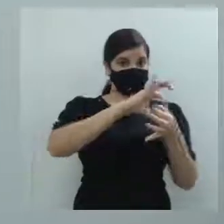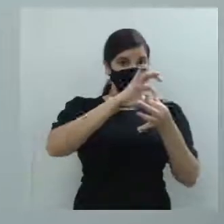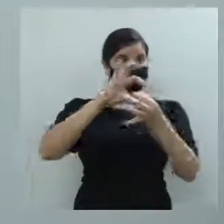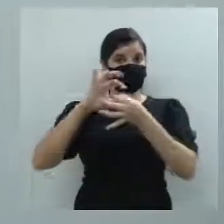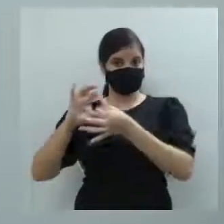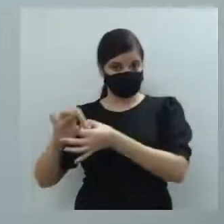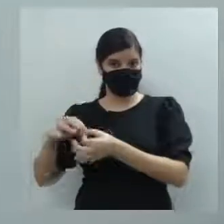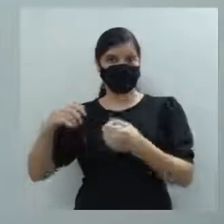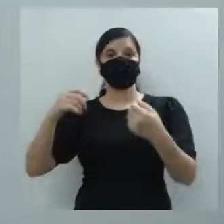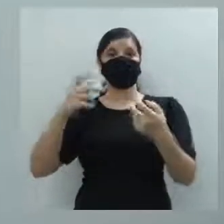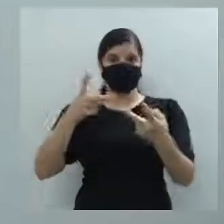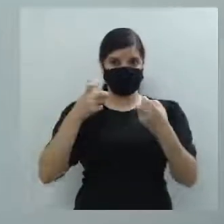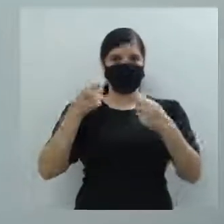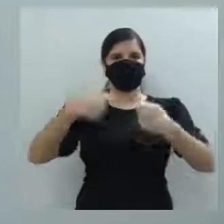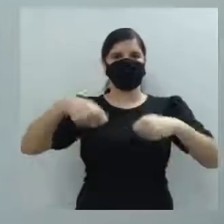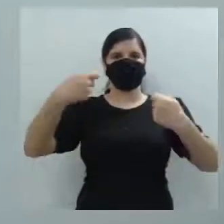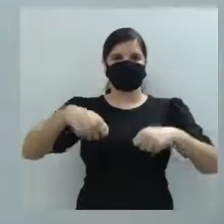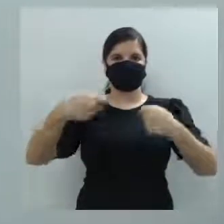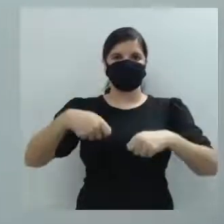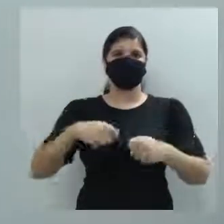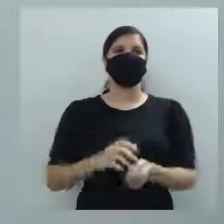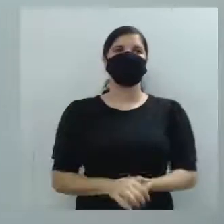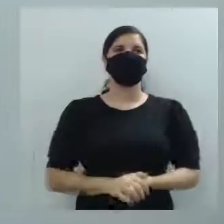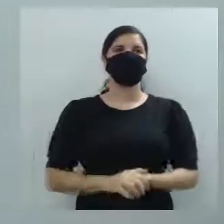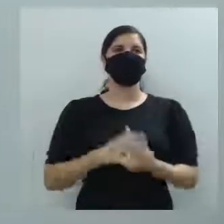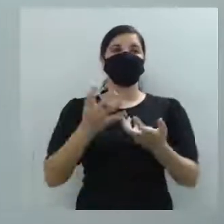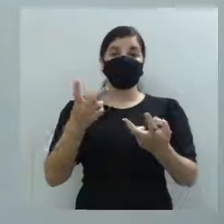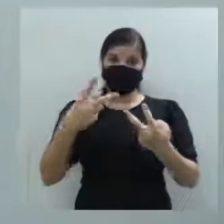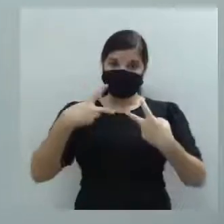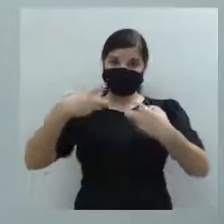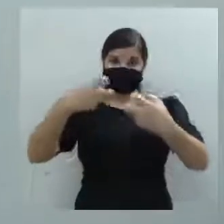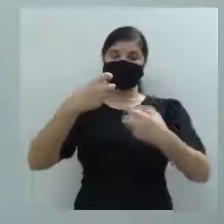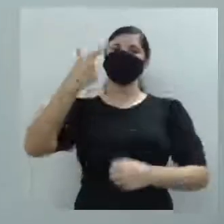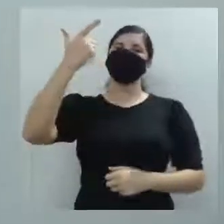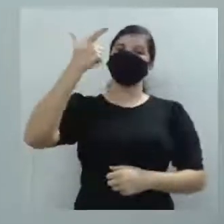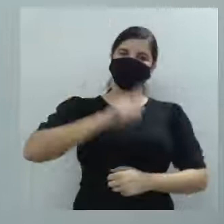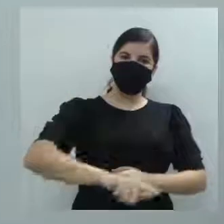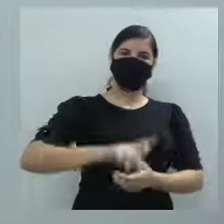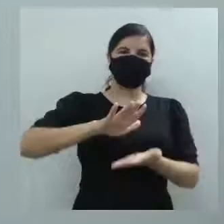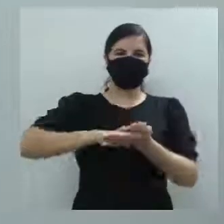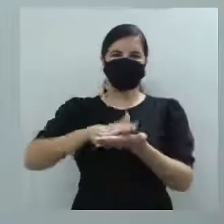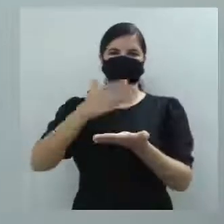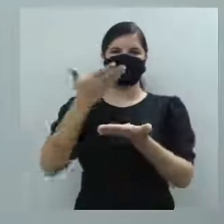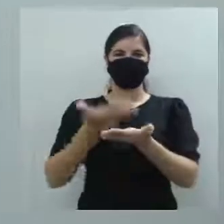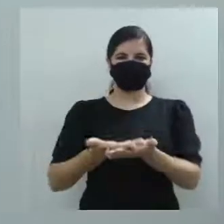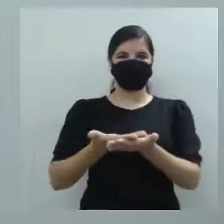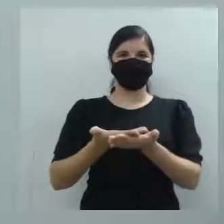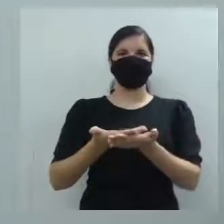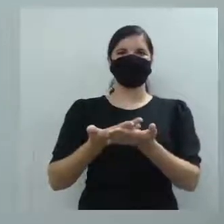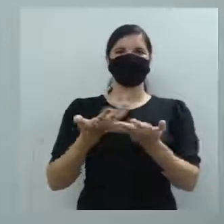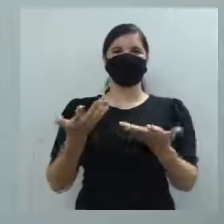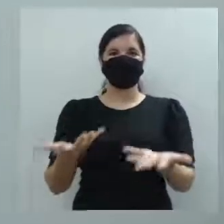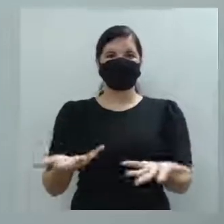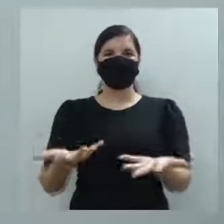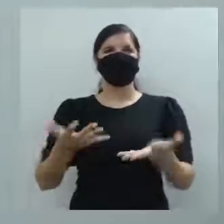contexto. E mais uma vez, vejam só, observem a nossa intérprete, certo?